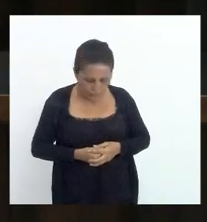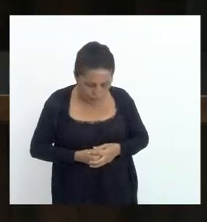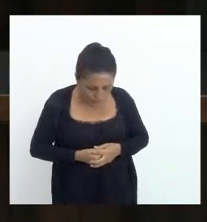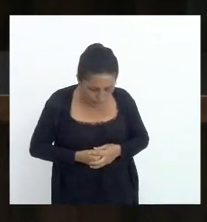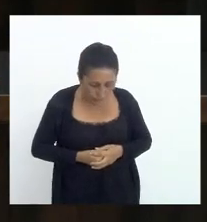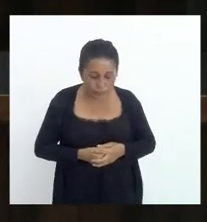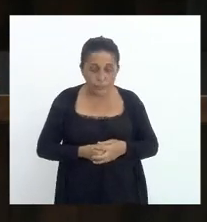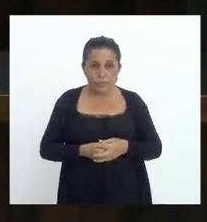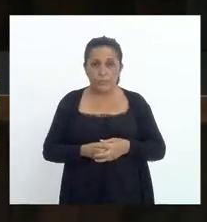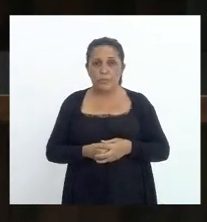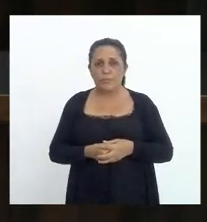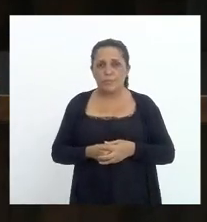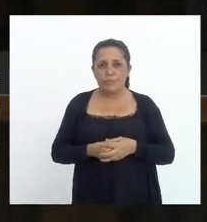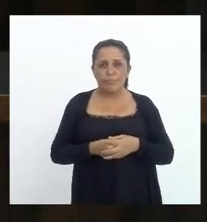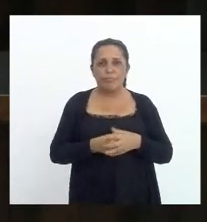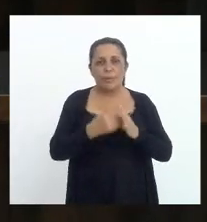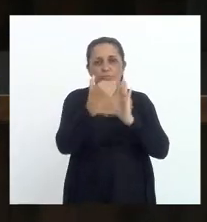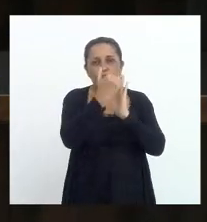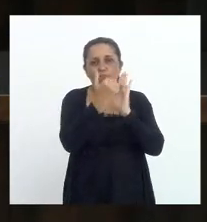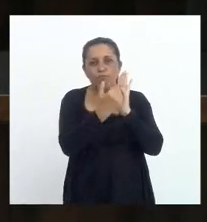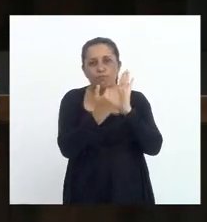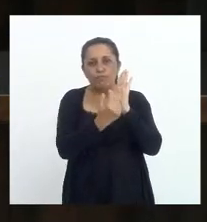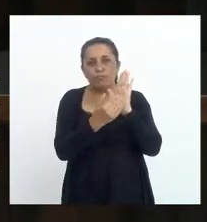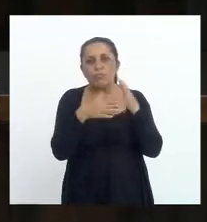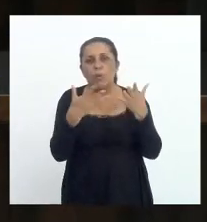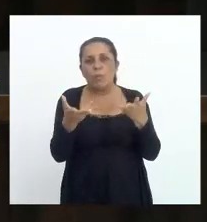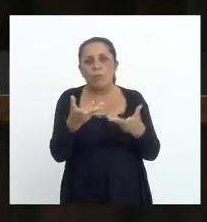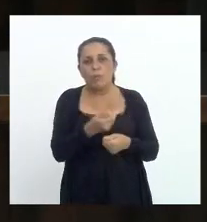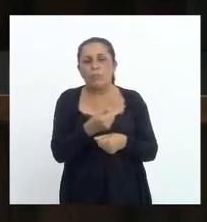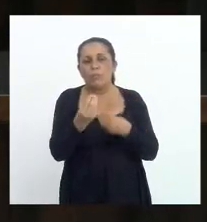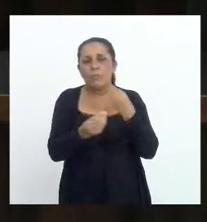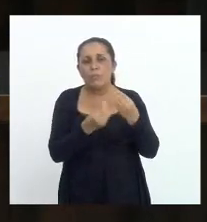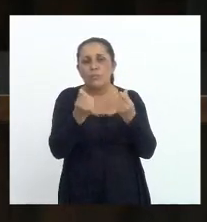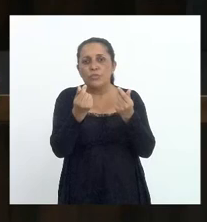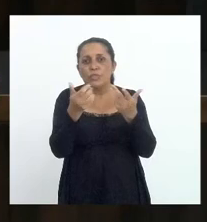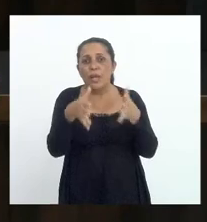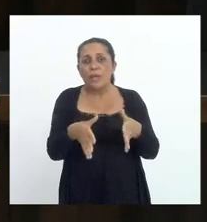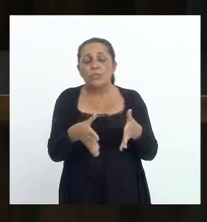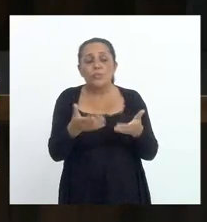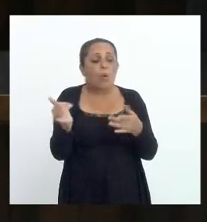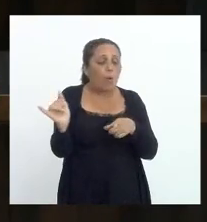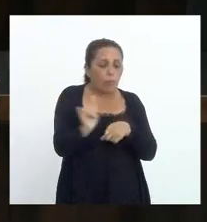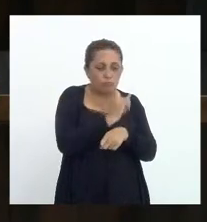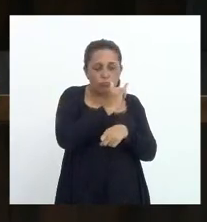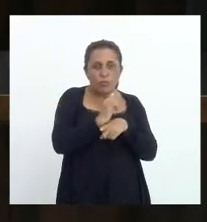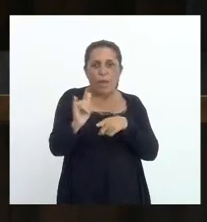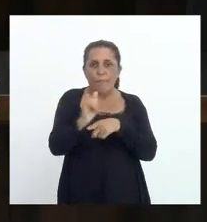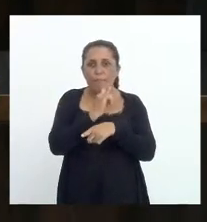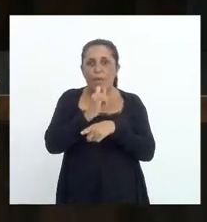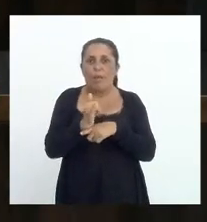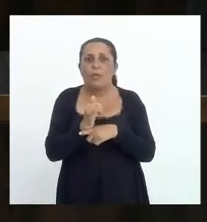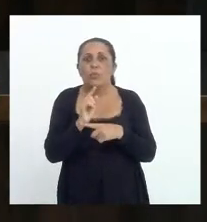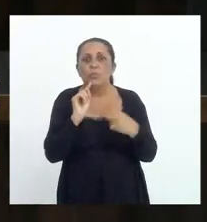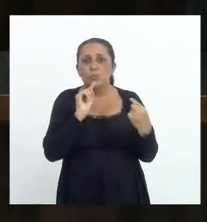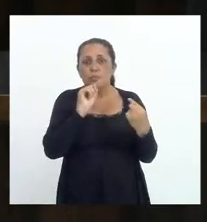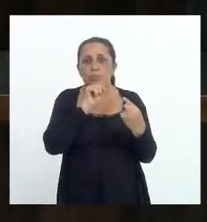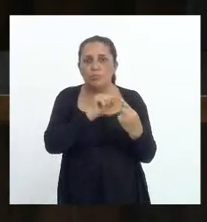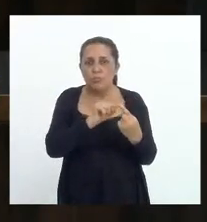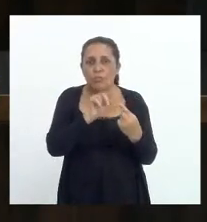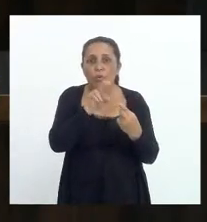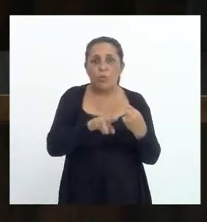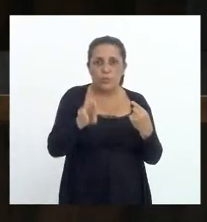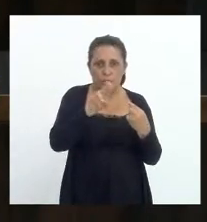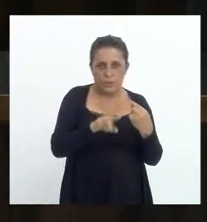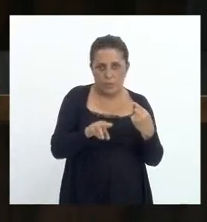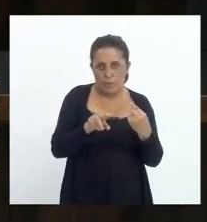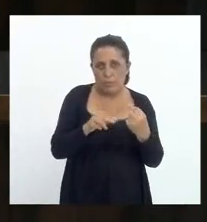medir a qualidade dos gastos e também quais são as ferramentas, quais são os indicadores que serão utilizados